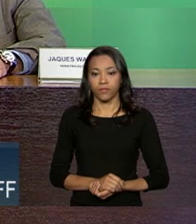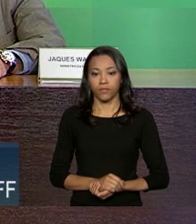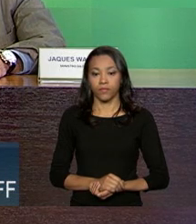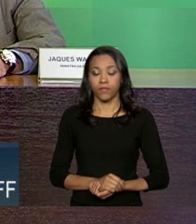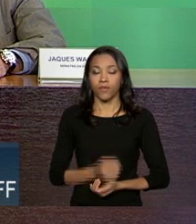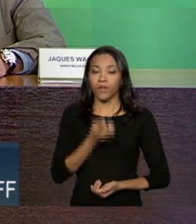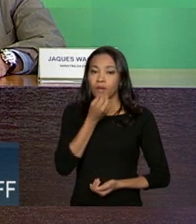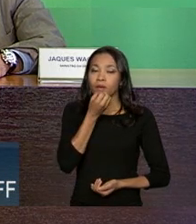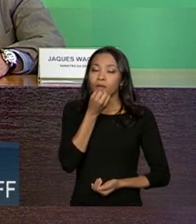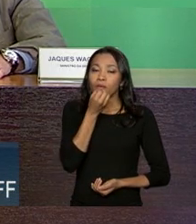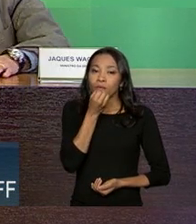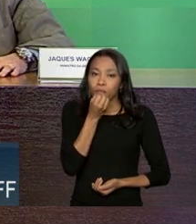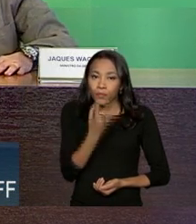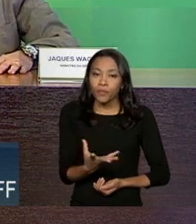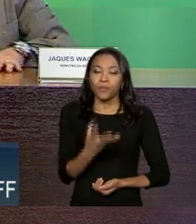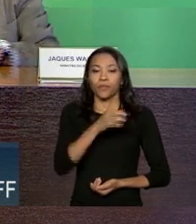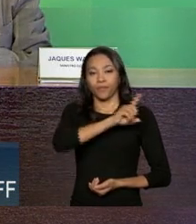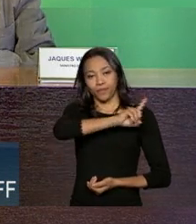Bom dia a todos.